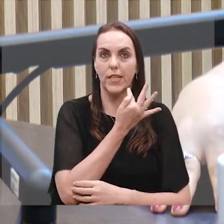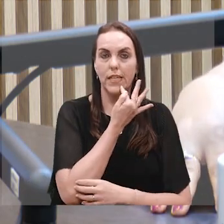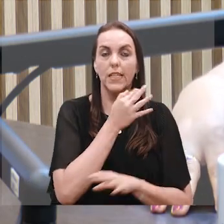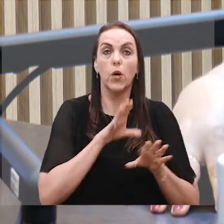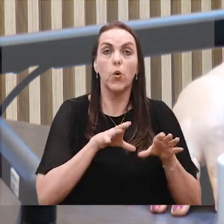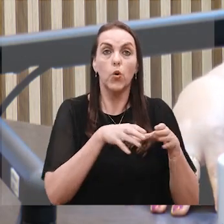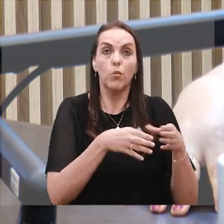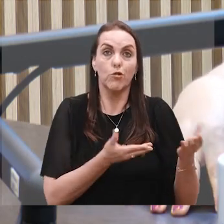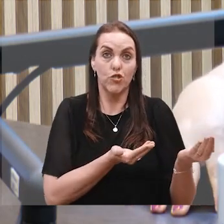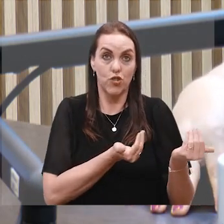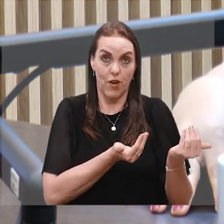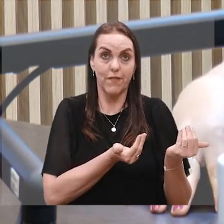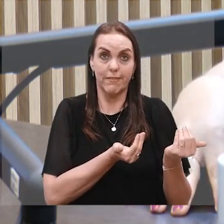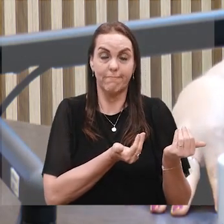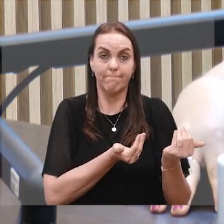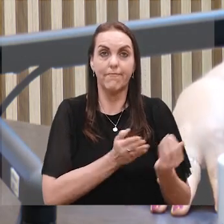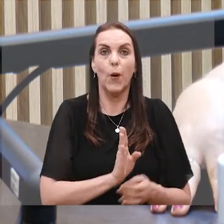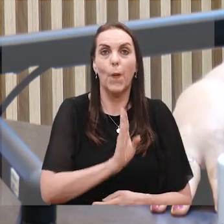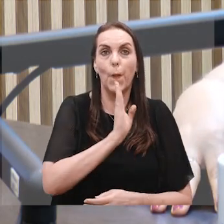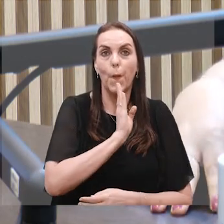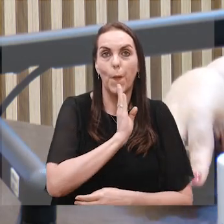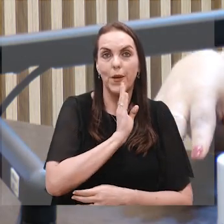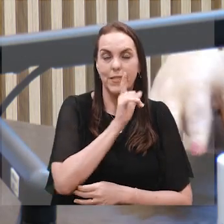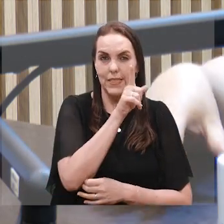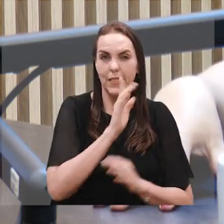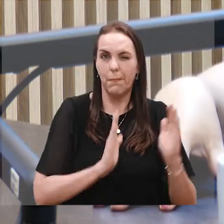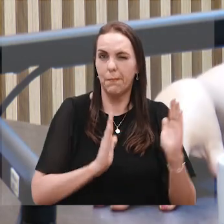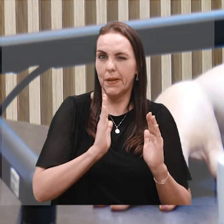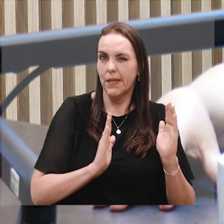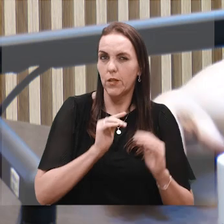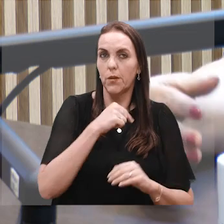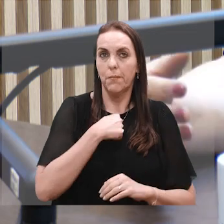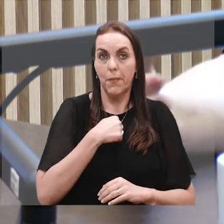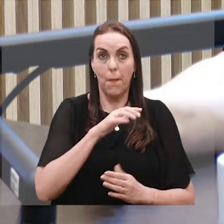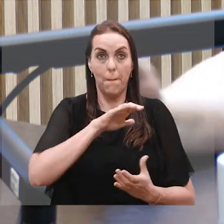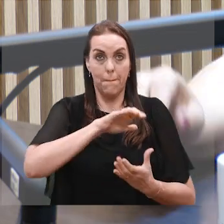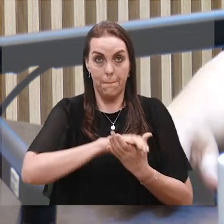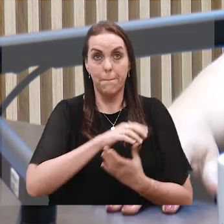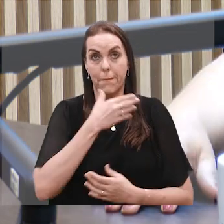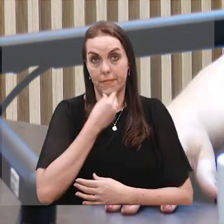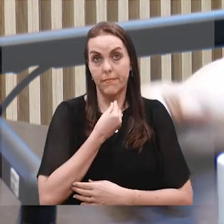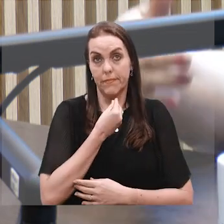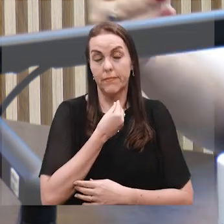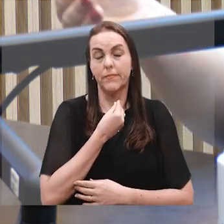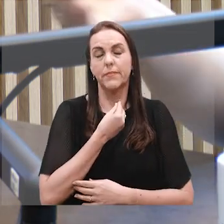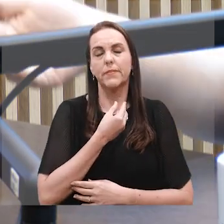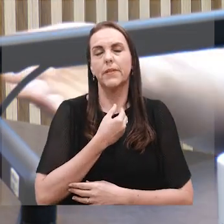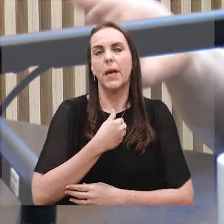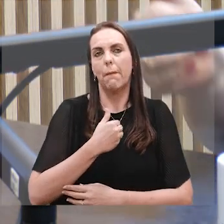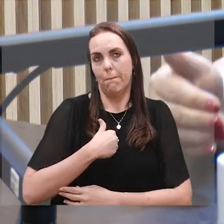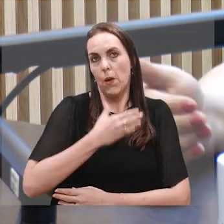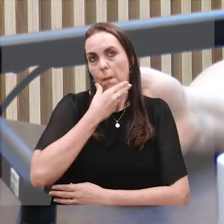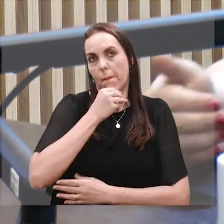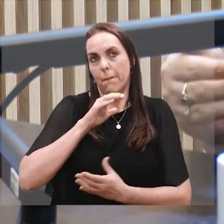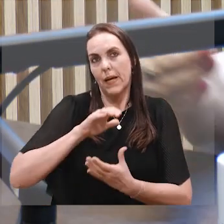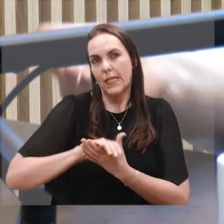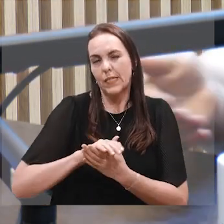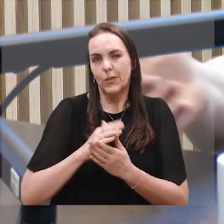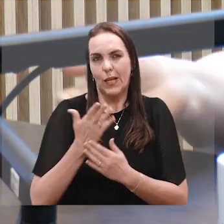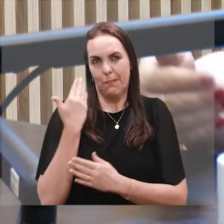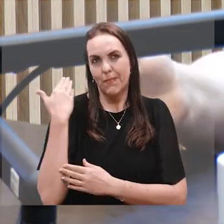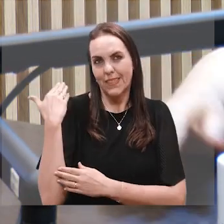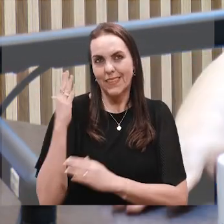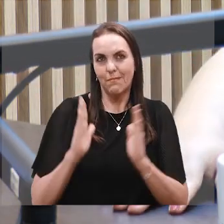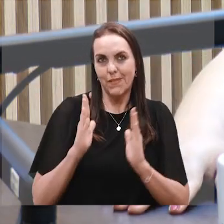Forqueta com o grupo de jovens. Eu conheço, naquela época, o meu marido, né? Meu marido, na época, a